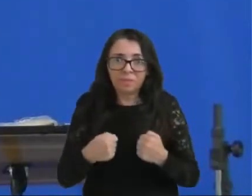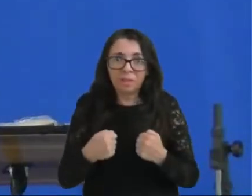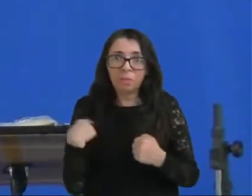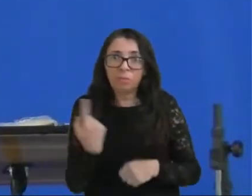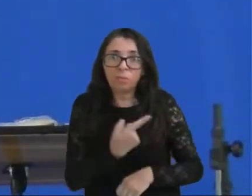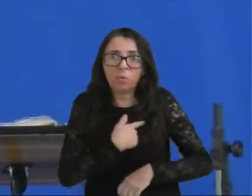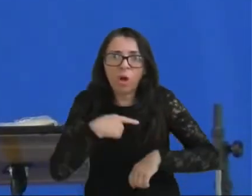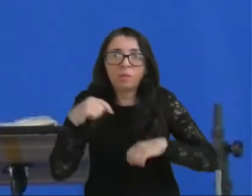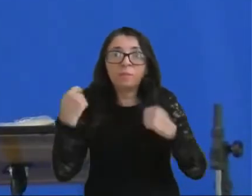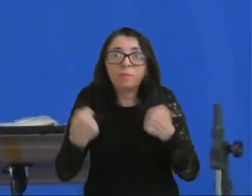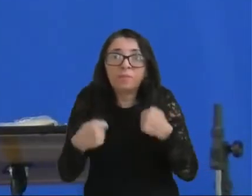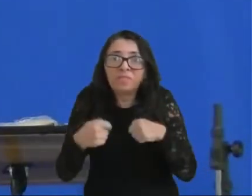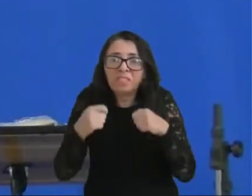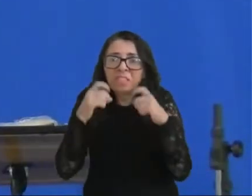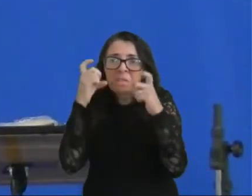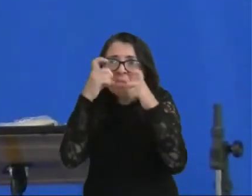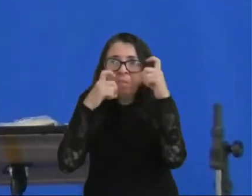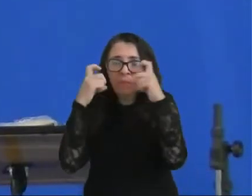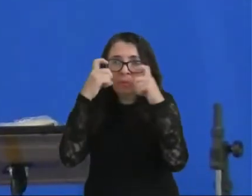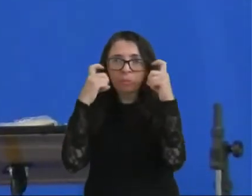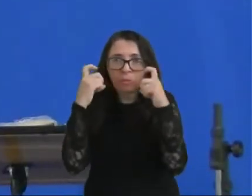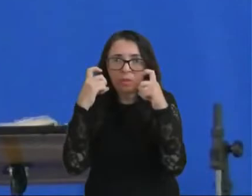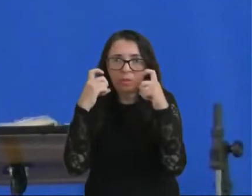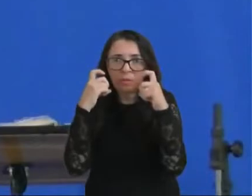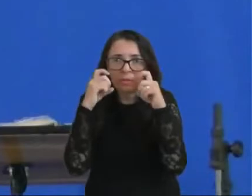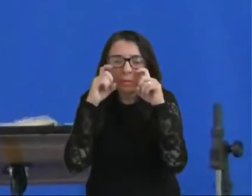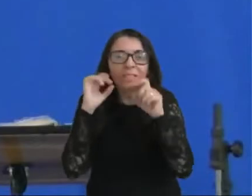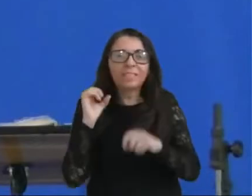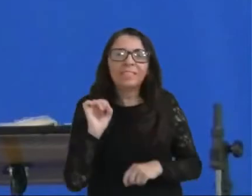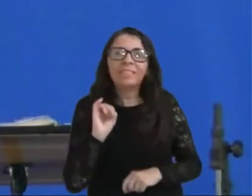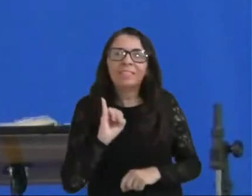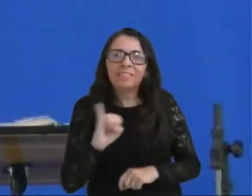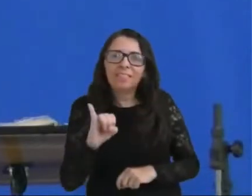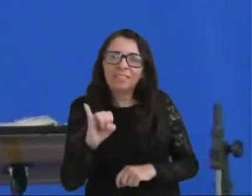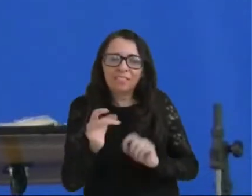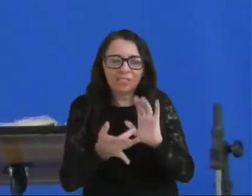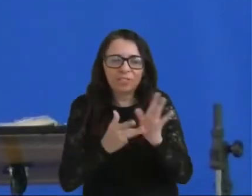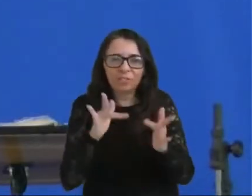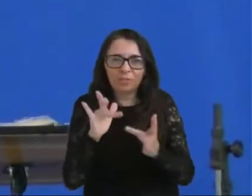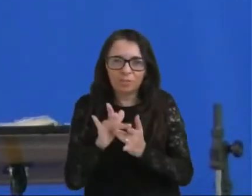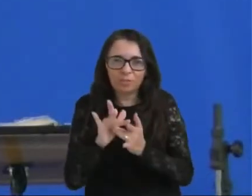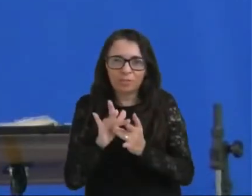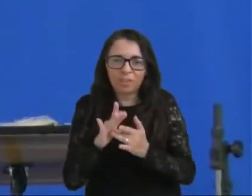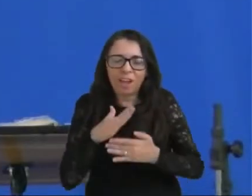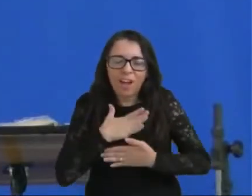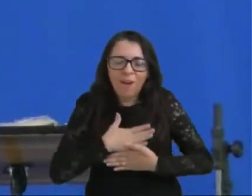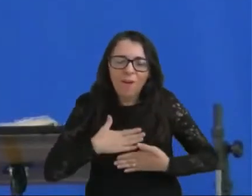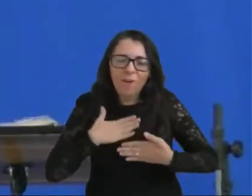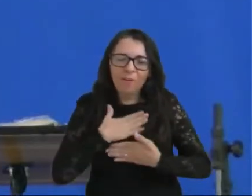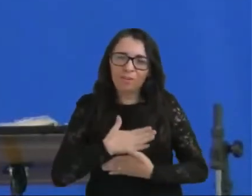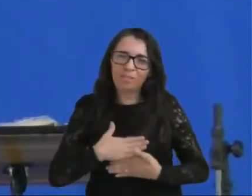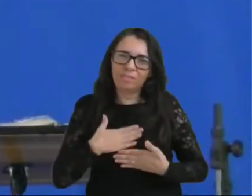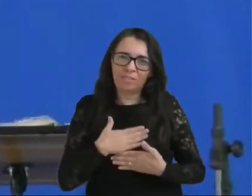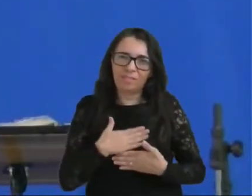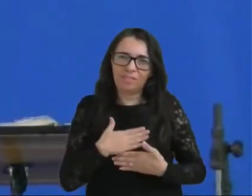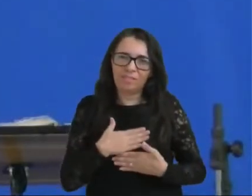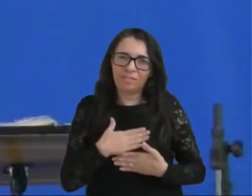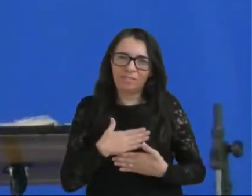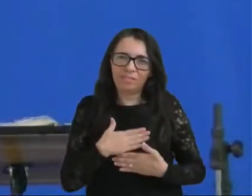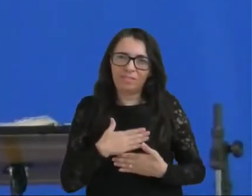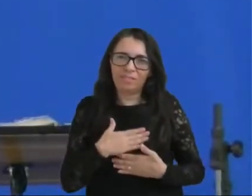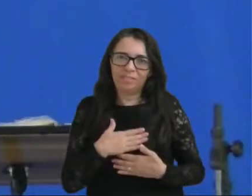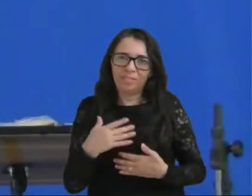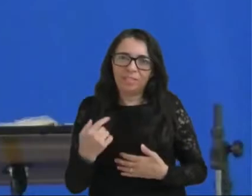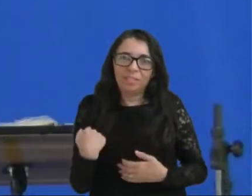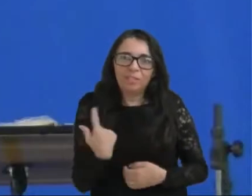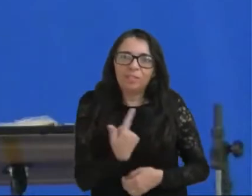não consegue denunciar o pecado? Porque a igreja abandonou o